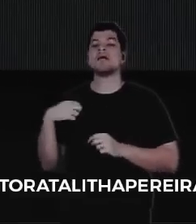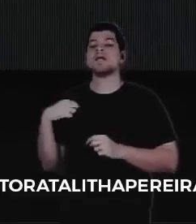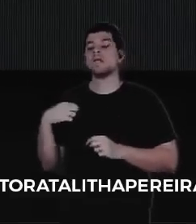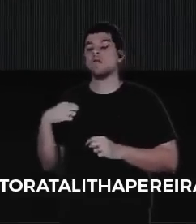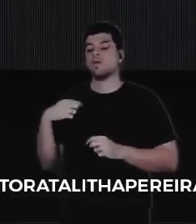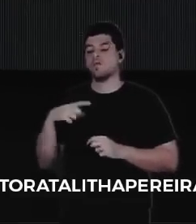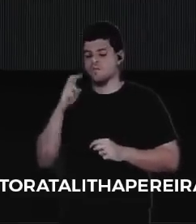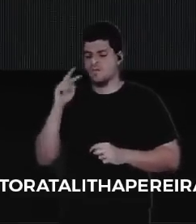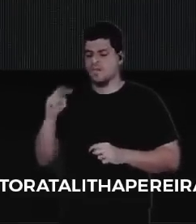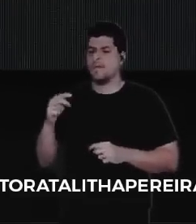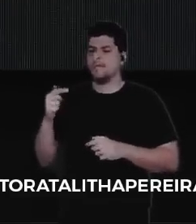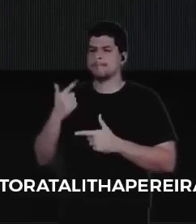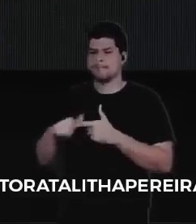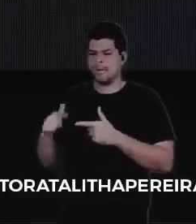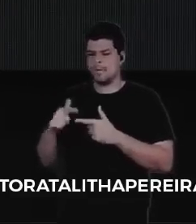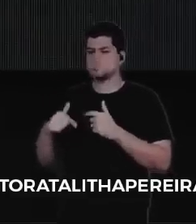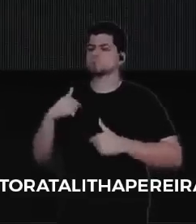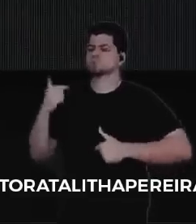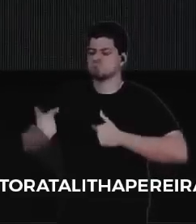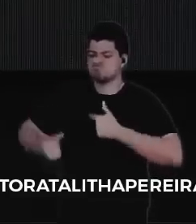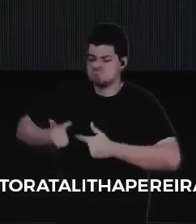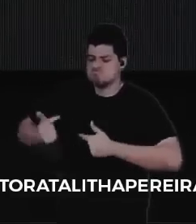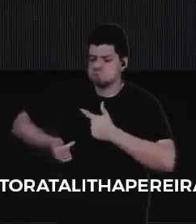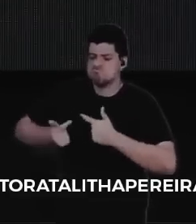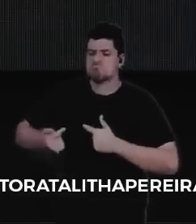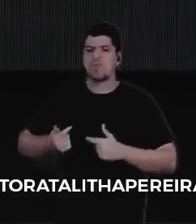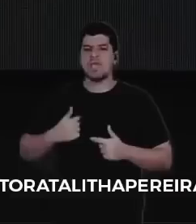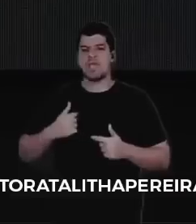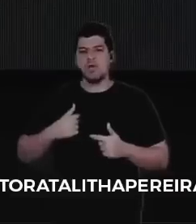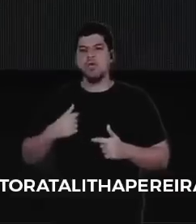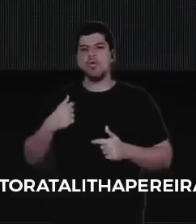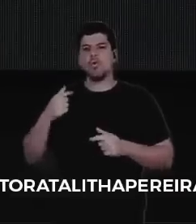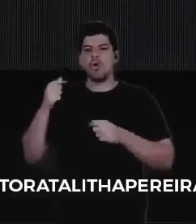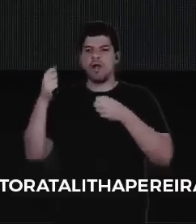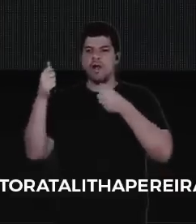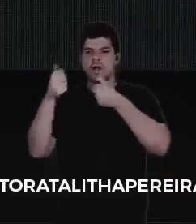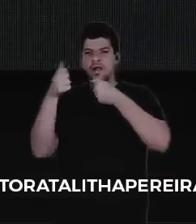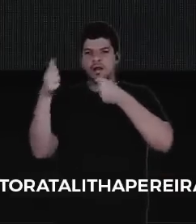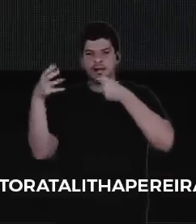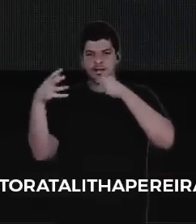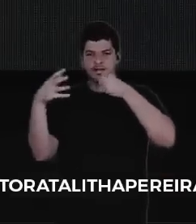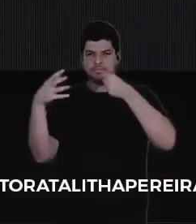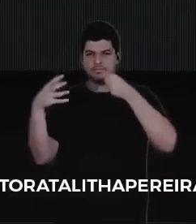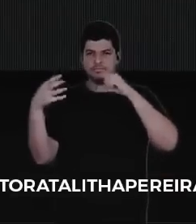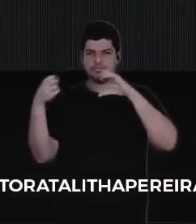melhores características é a de não desistir facilmente. É justamente a de ser